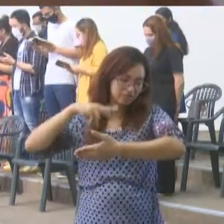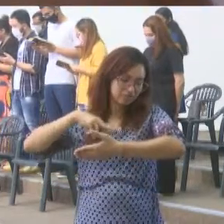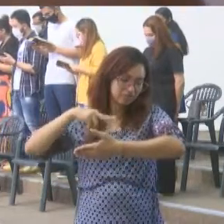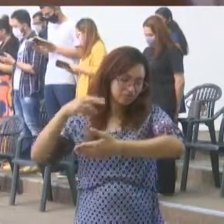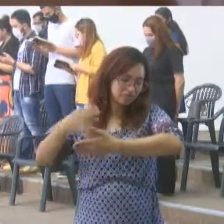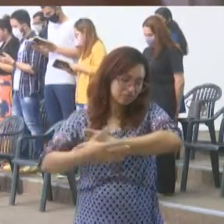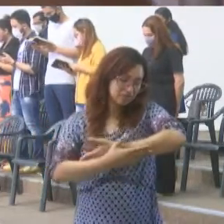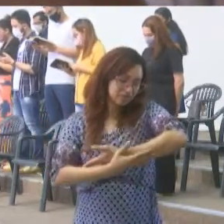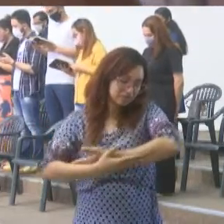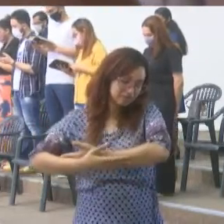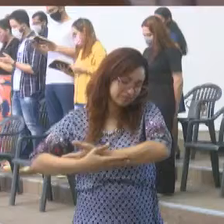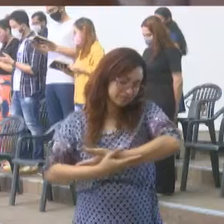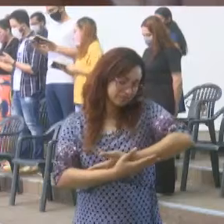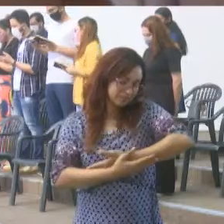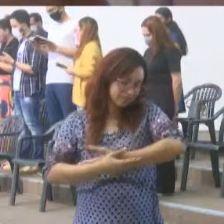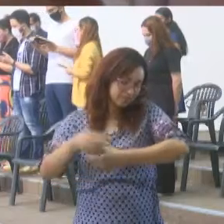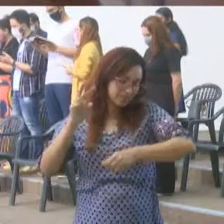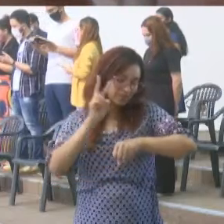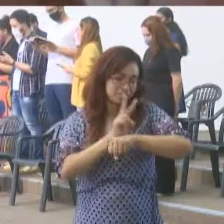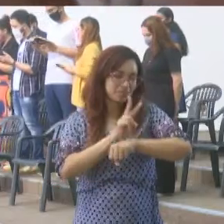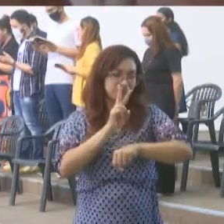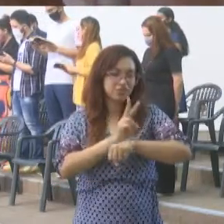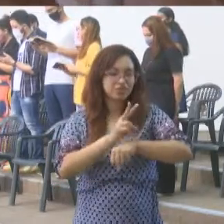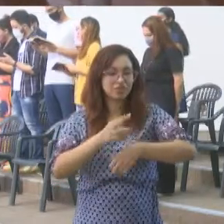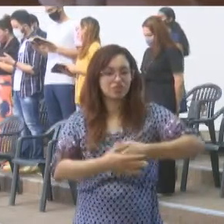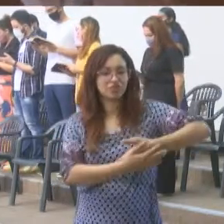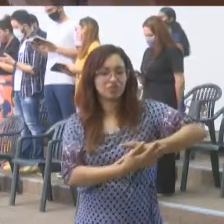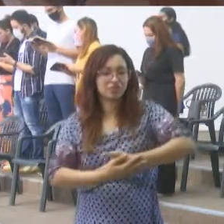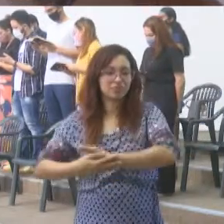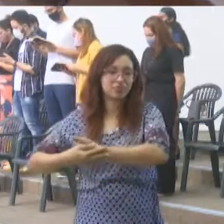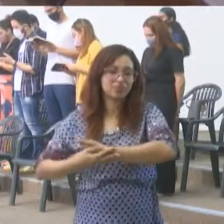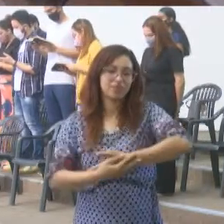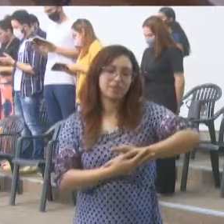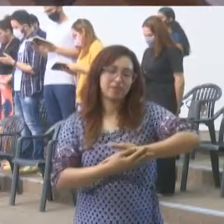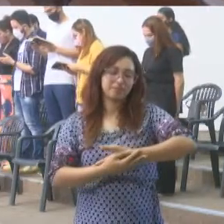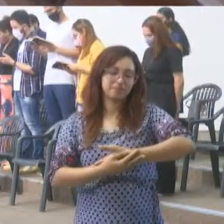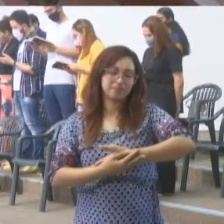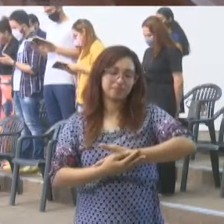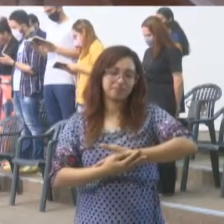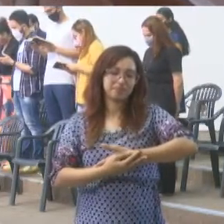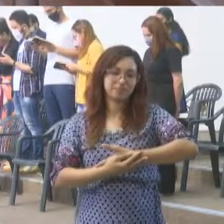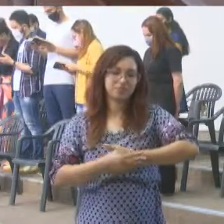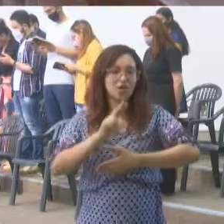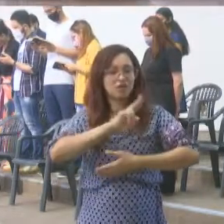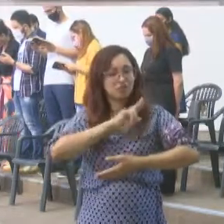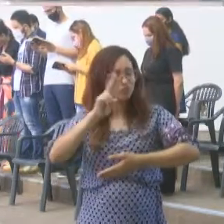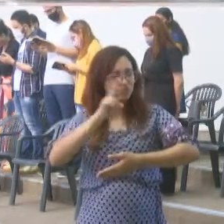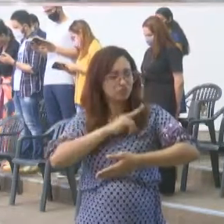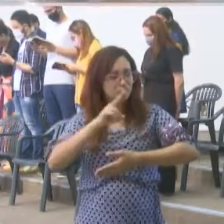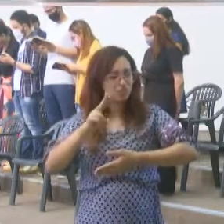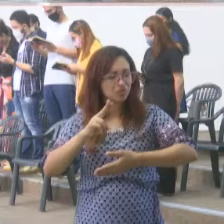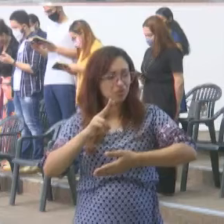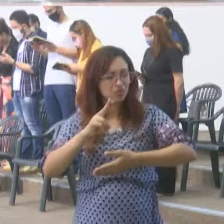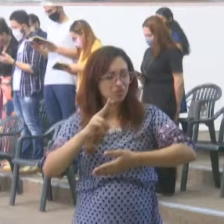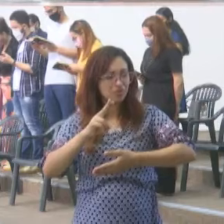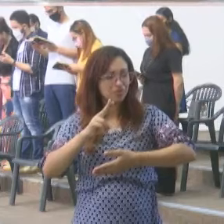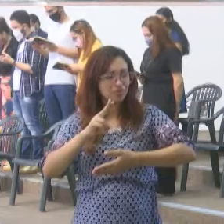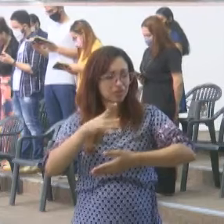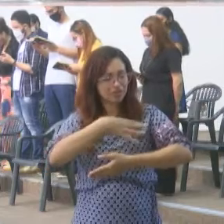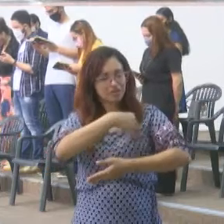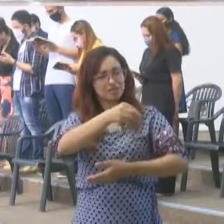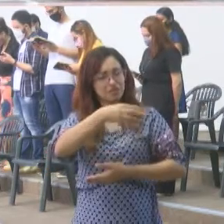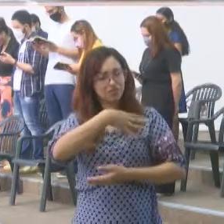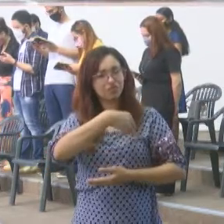no regaço e entrou a cuidar dele. As vizinhas lhe deram o nome, dizendo: a Noemi nasceu um